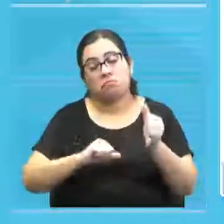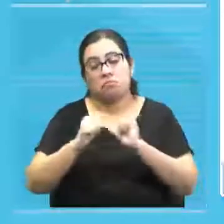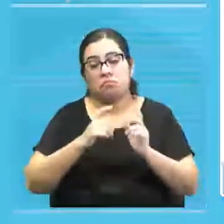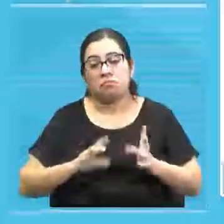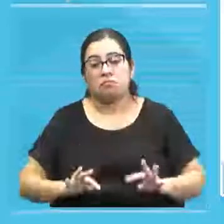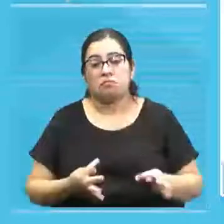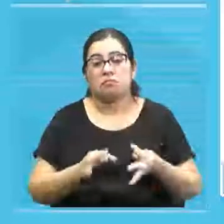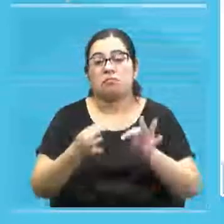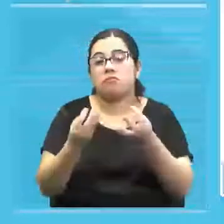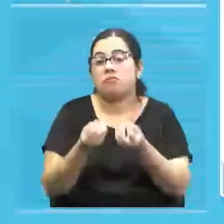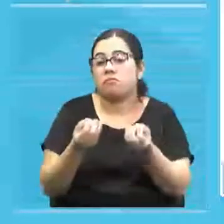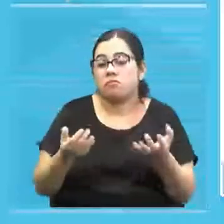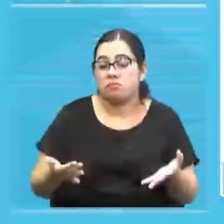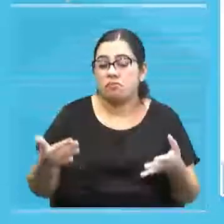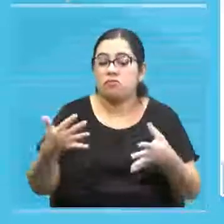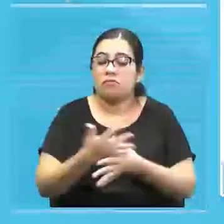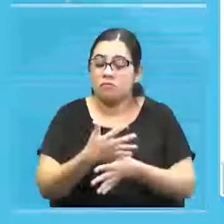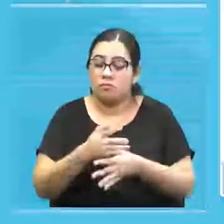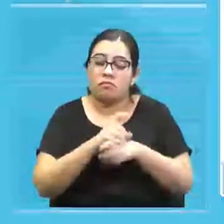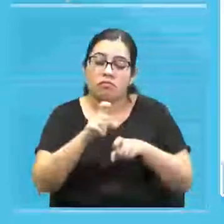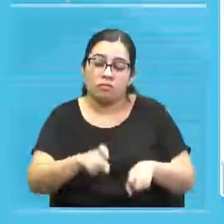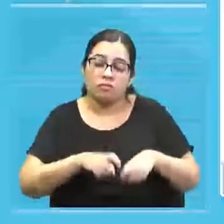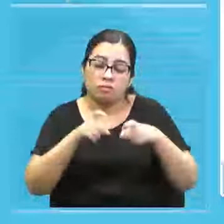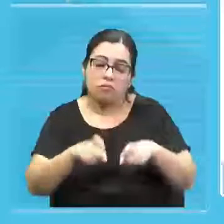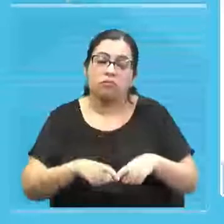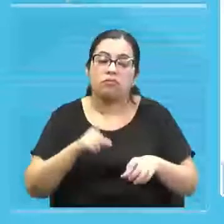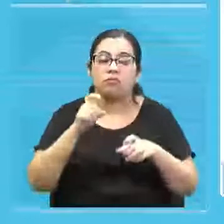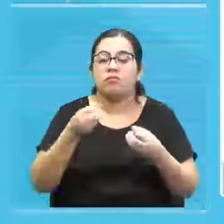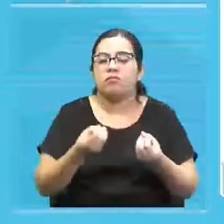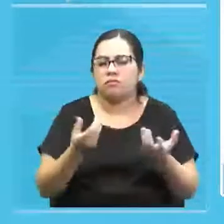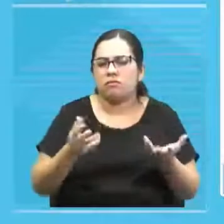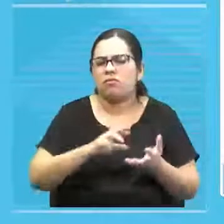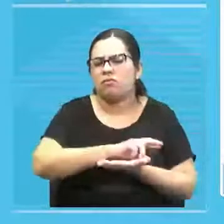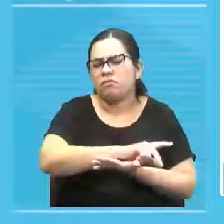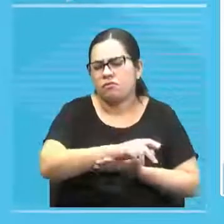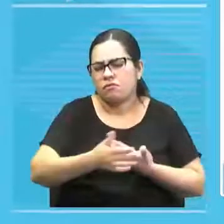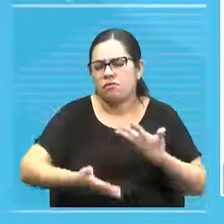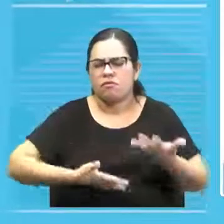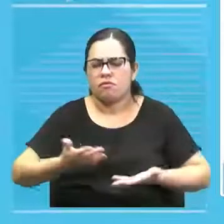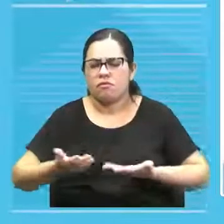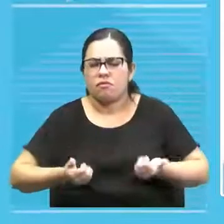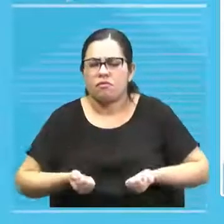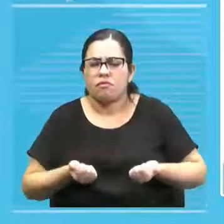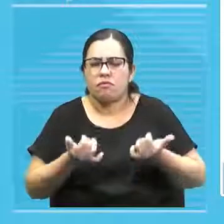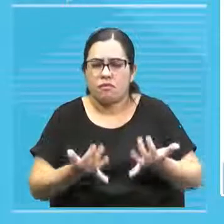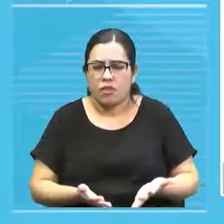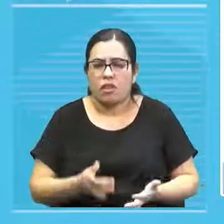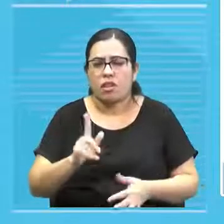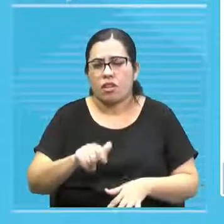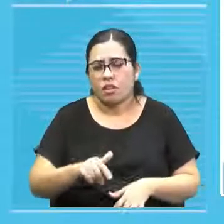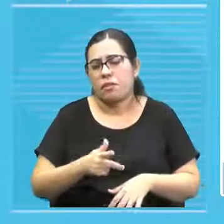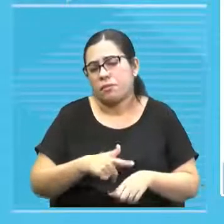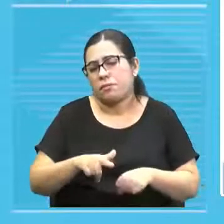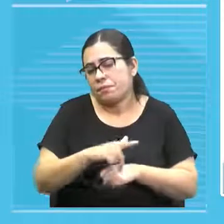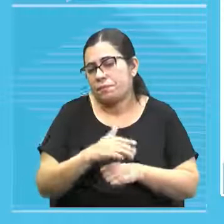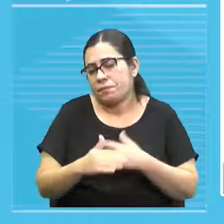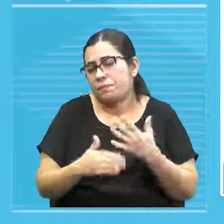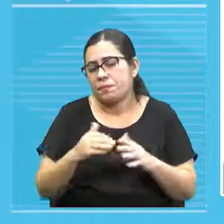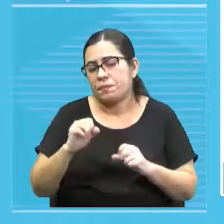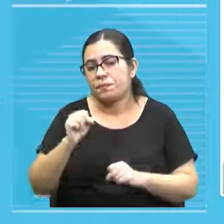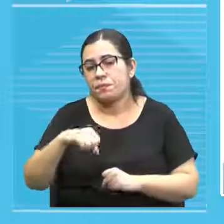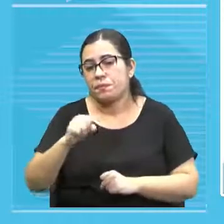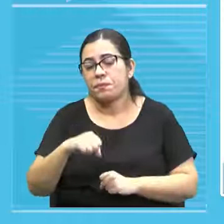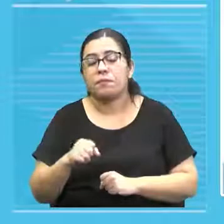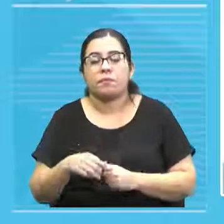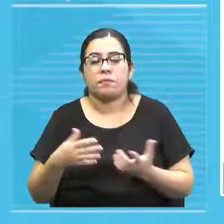tem alcançado a cidade eo Campo incorporam na agricultura indústria e serviços com maior destaque nos países desenvolvidos essa